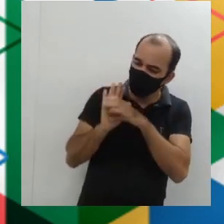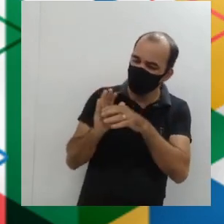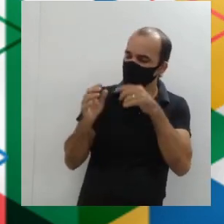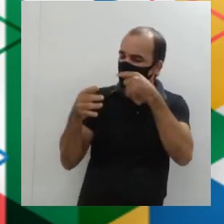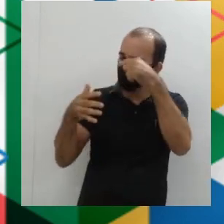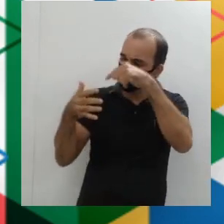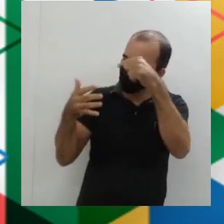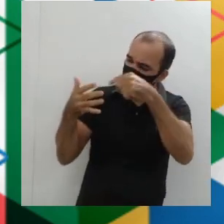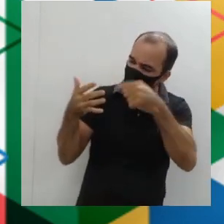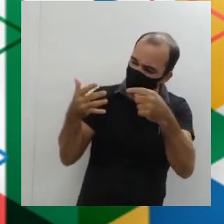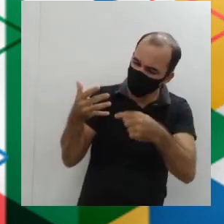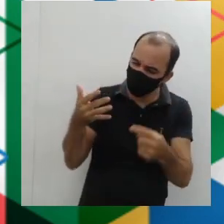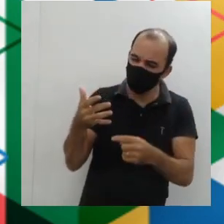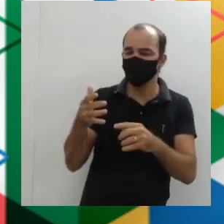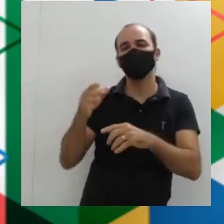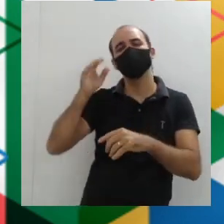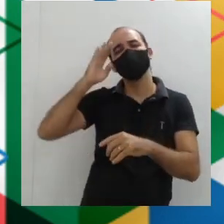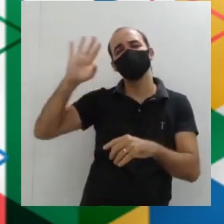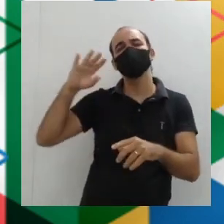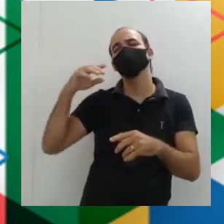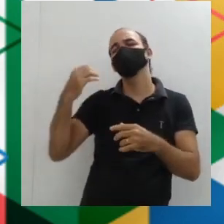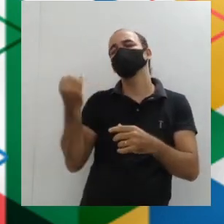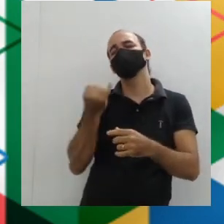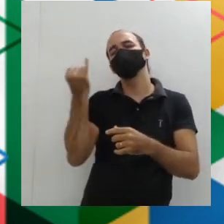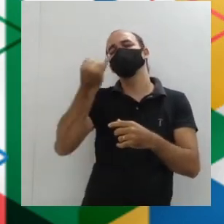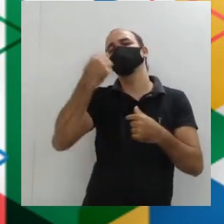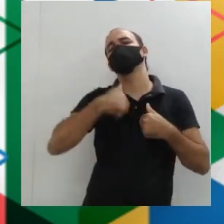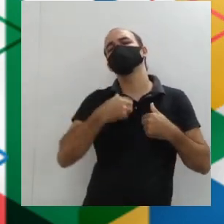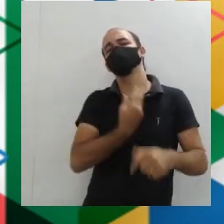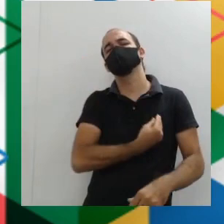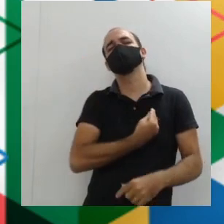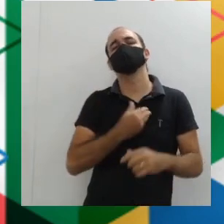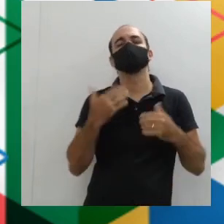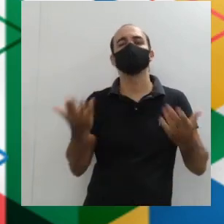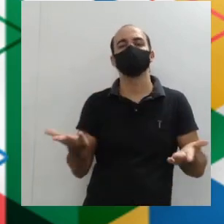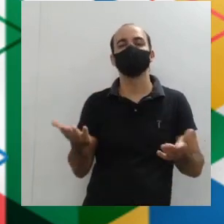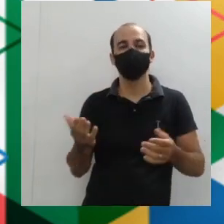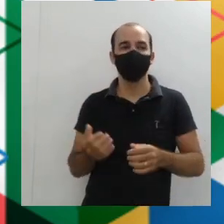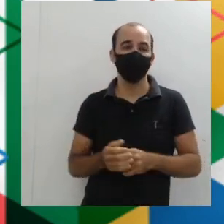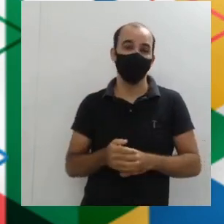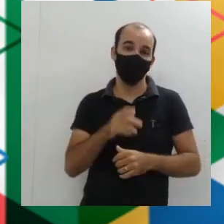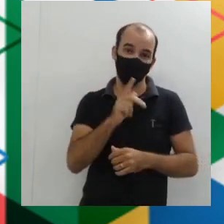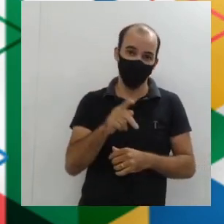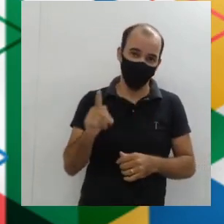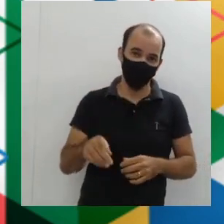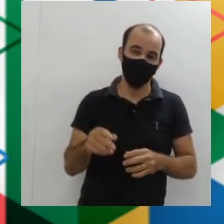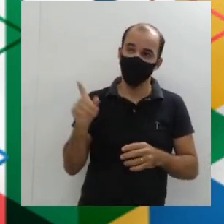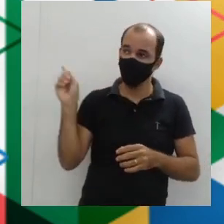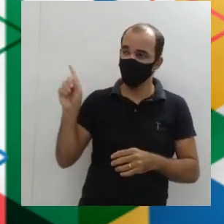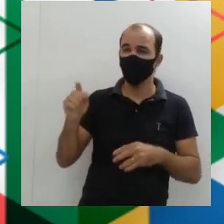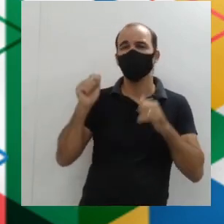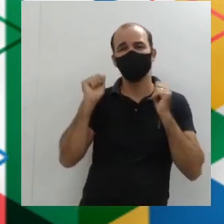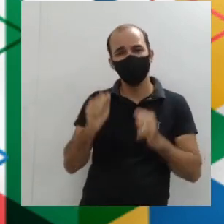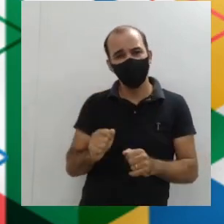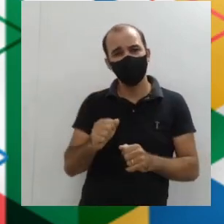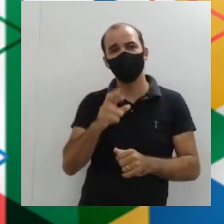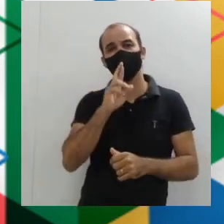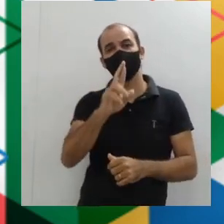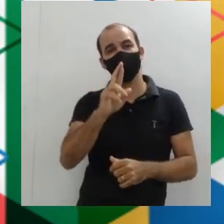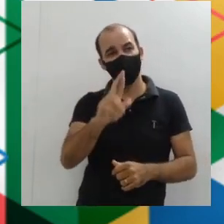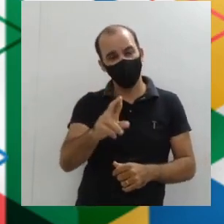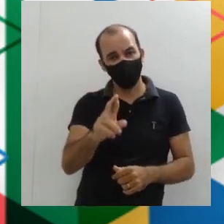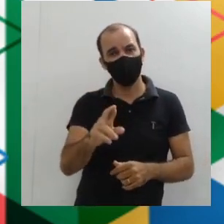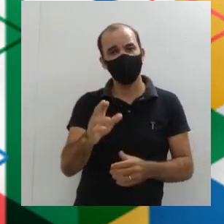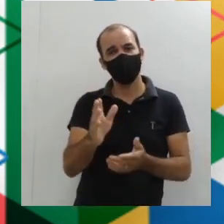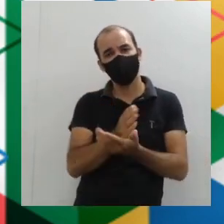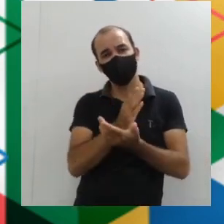tão importante para mim? Eu poderia lhe dar algumas respostas, e nesse slide que nós vamos ver agora, você vê que algumas dessas respostas estão